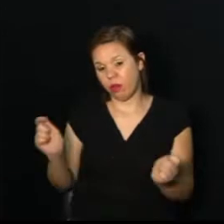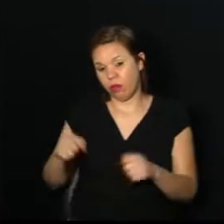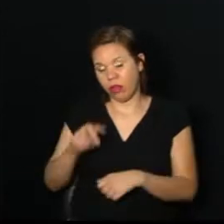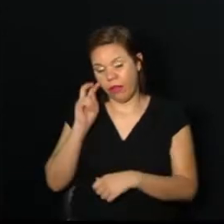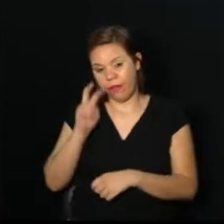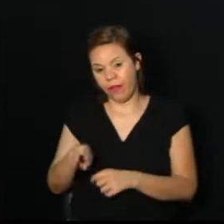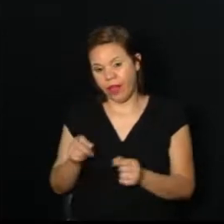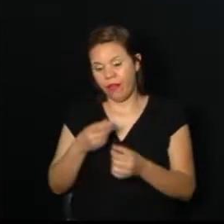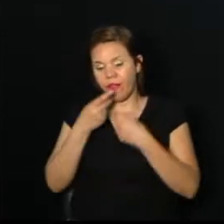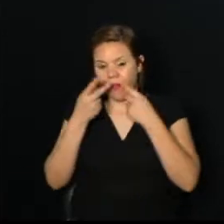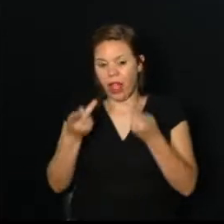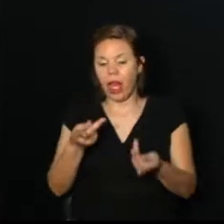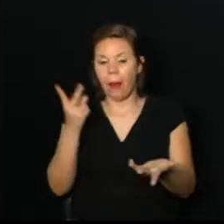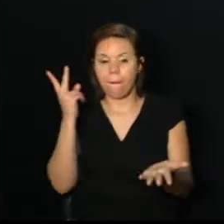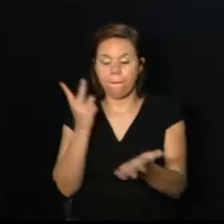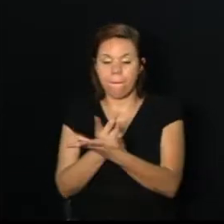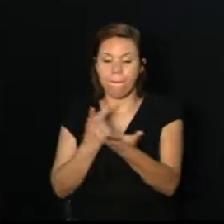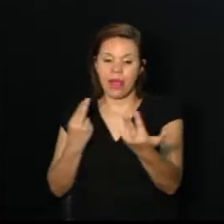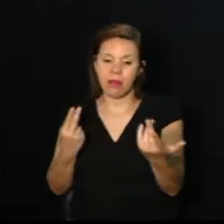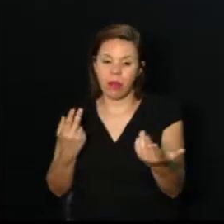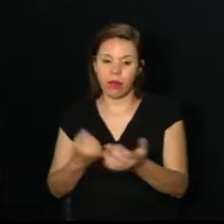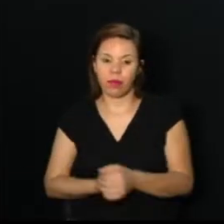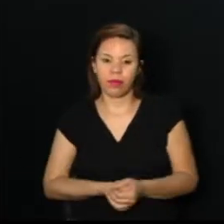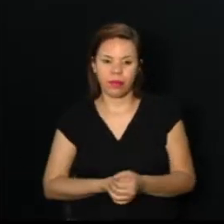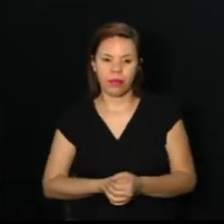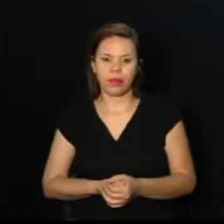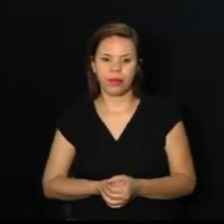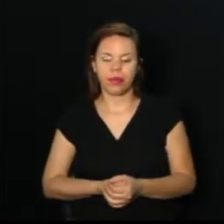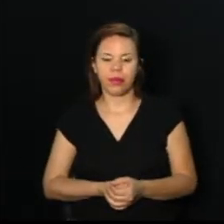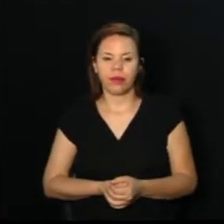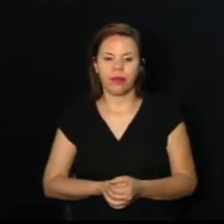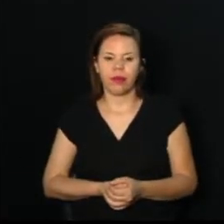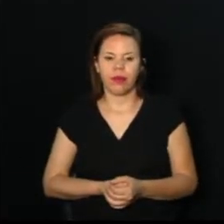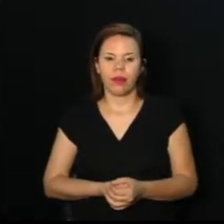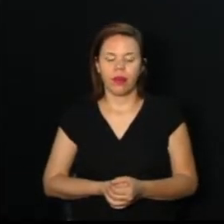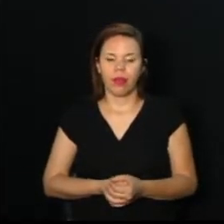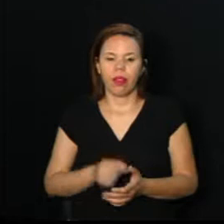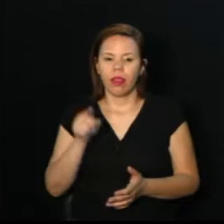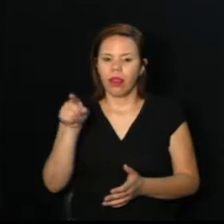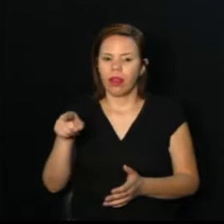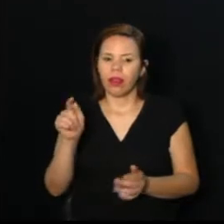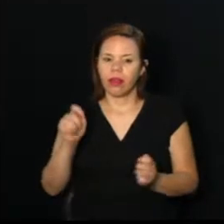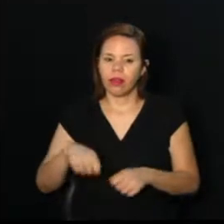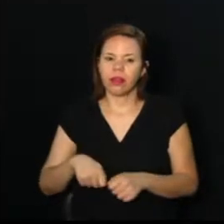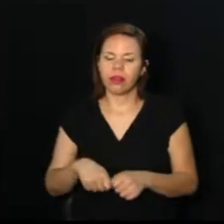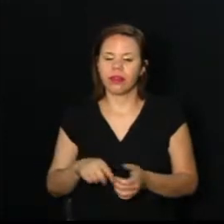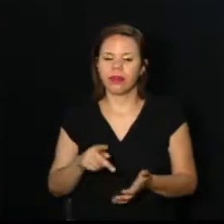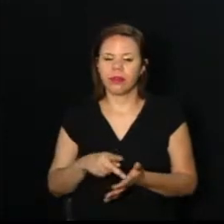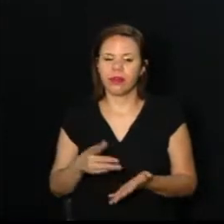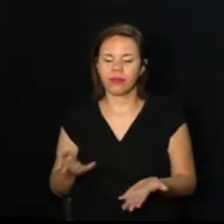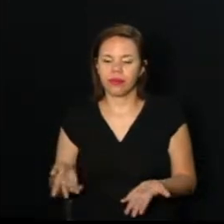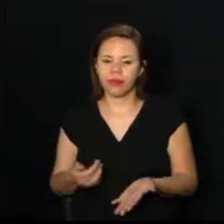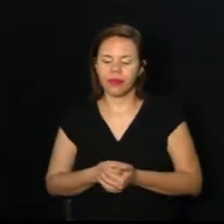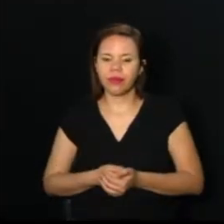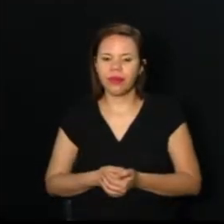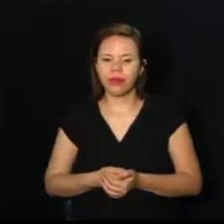e falar as mesmas coisas, né? Então, este é, sem dúvida,